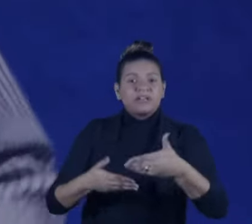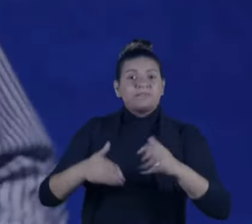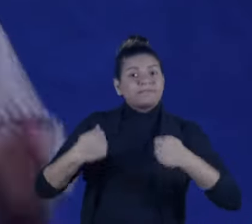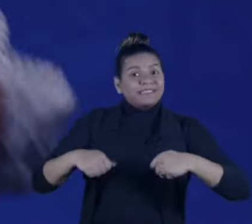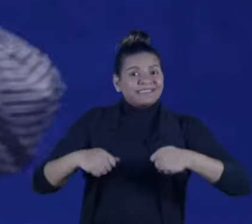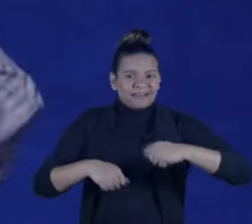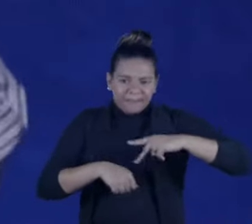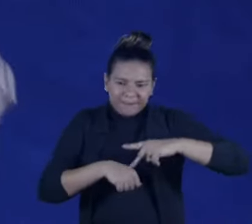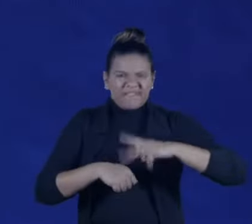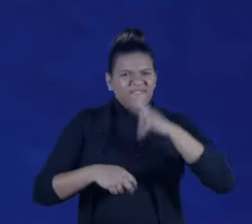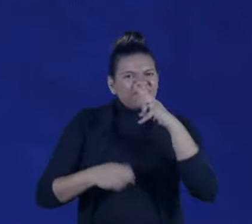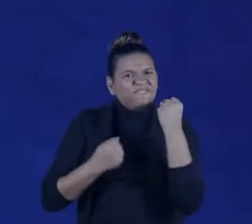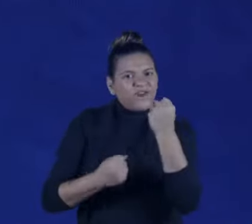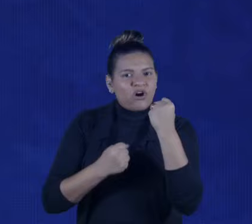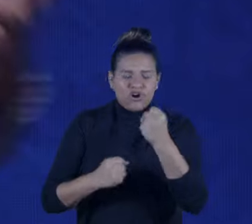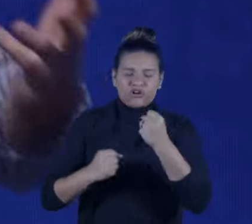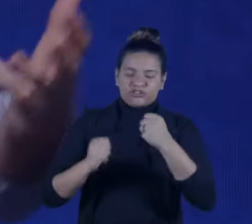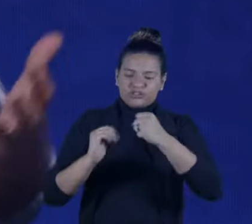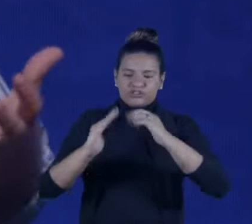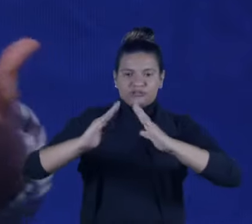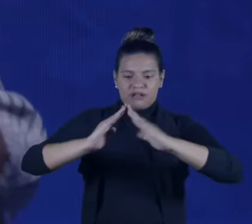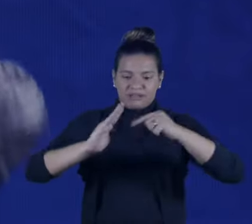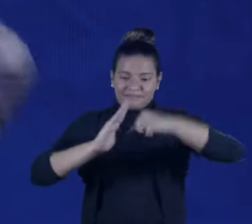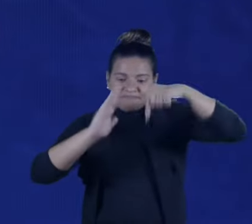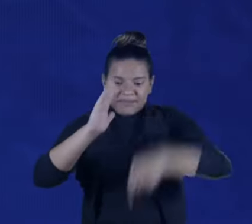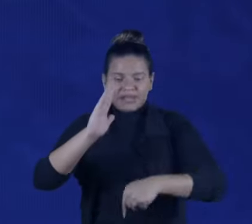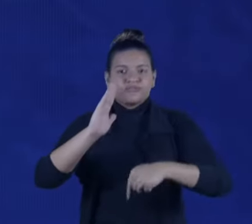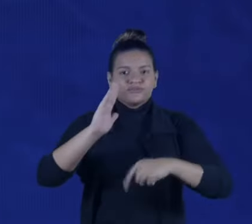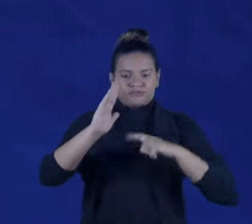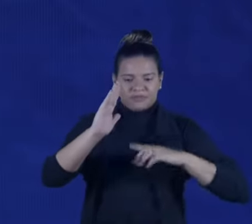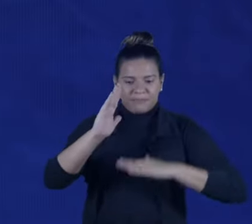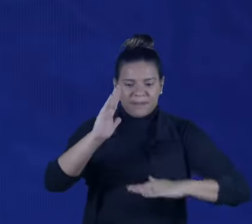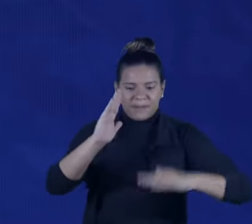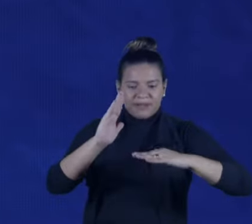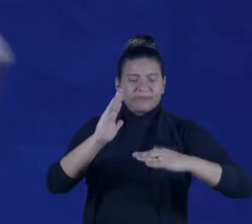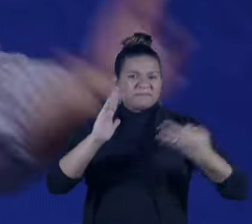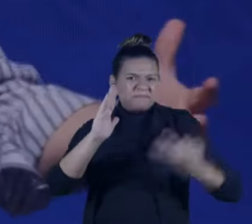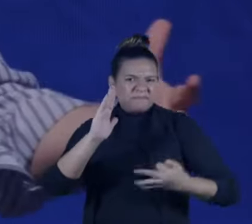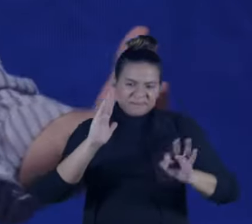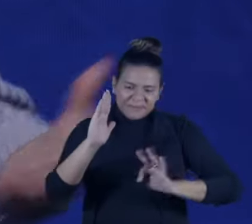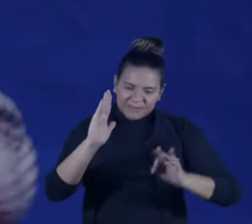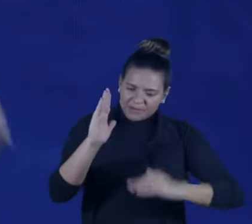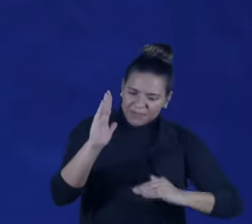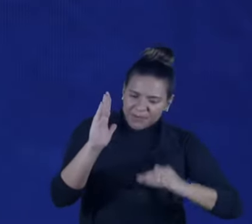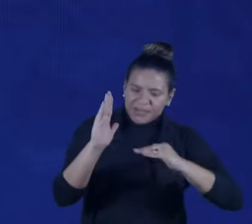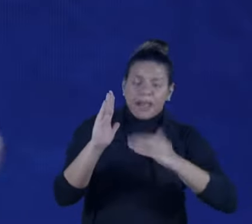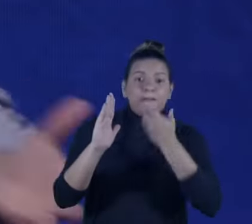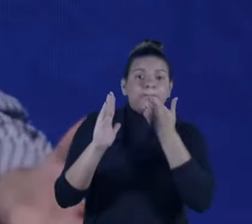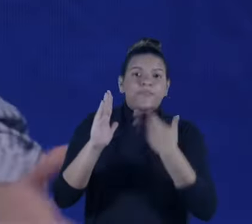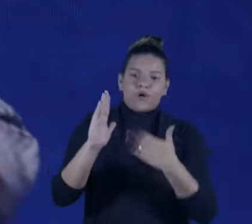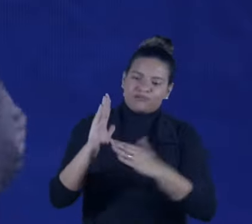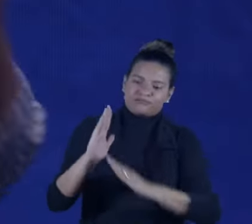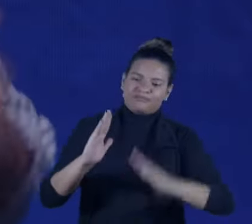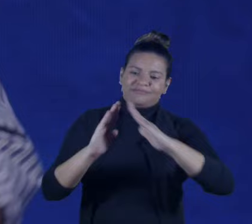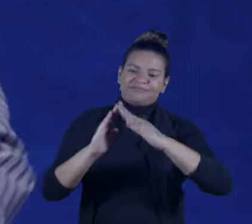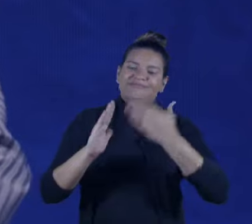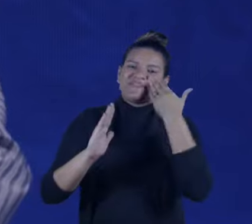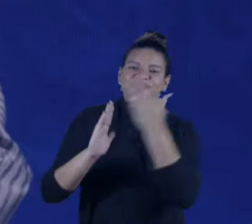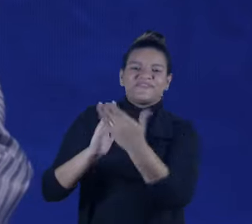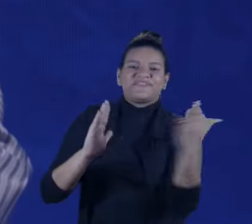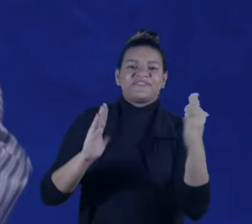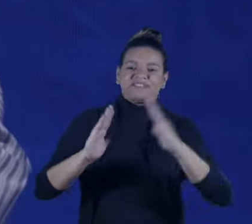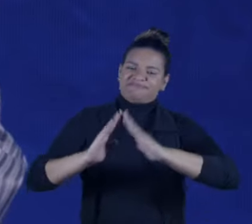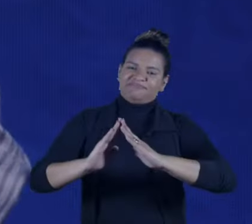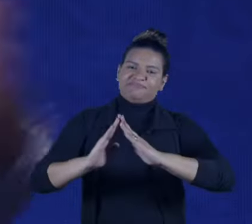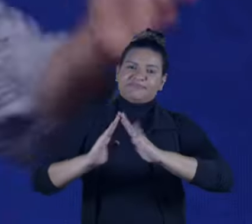dará rachadura. Ou seja, uma boa fundação é o início e aquilo que sustenta toda